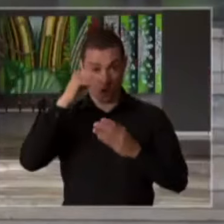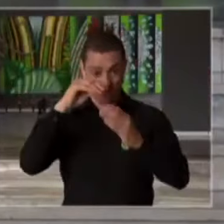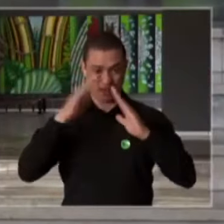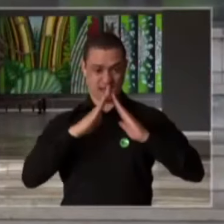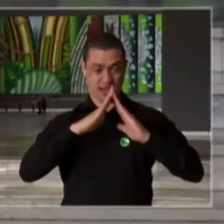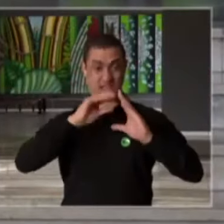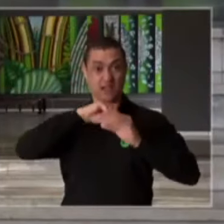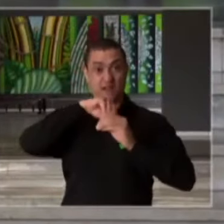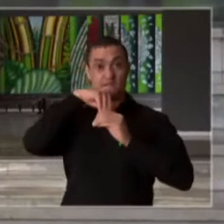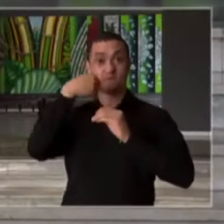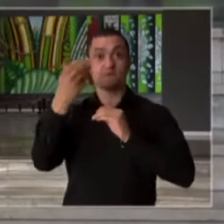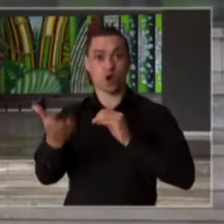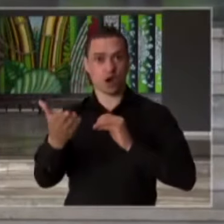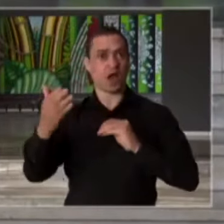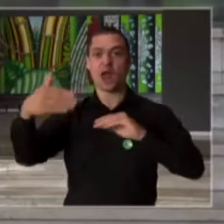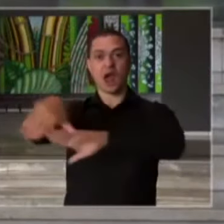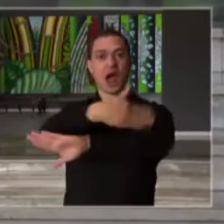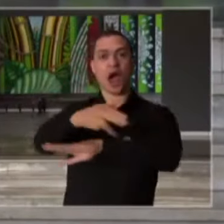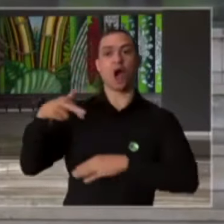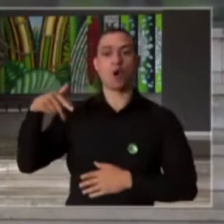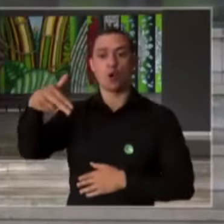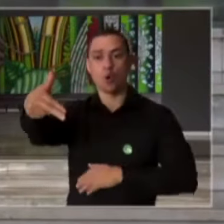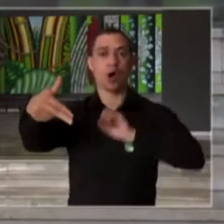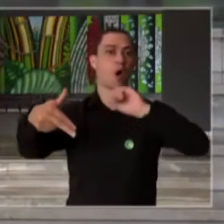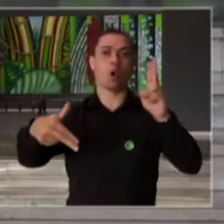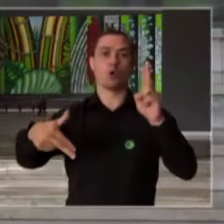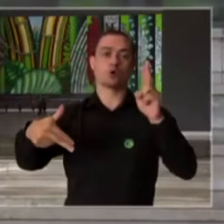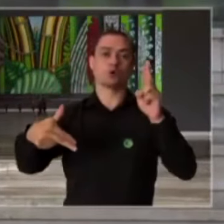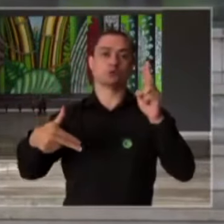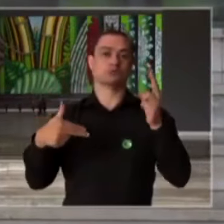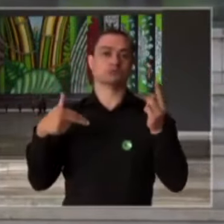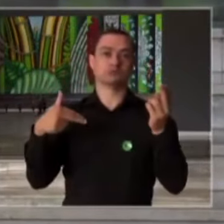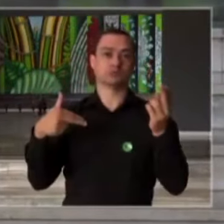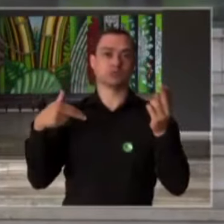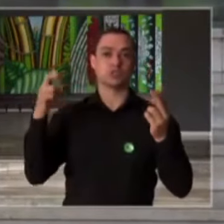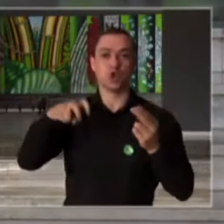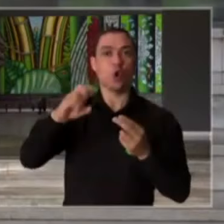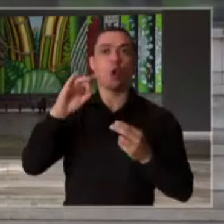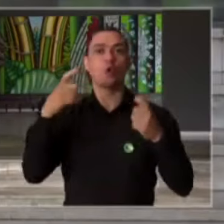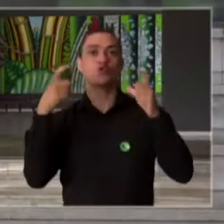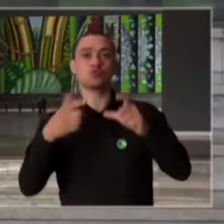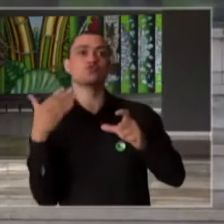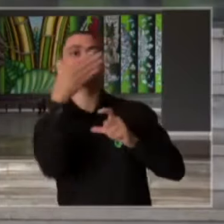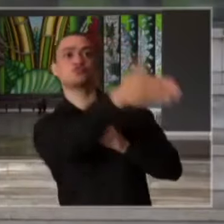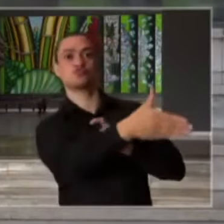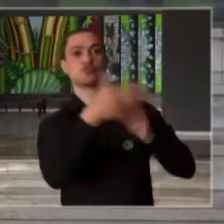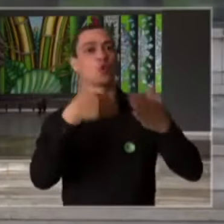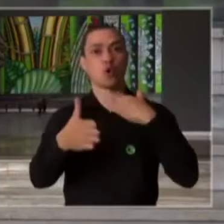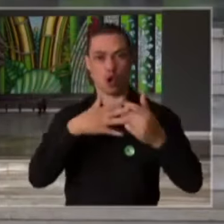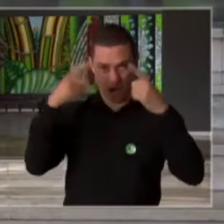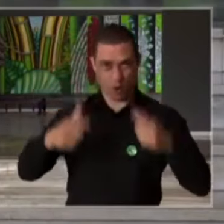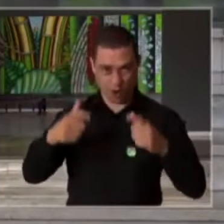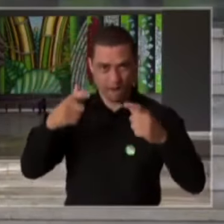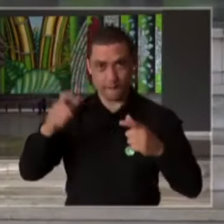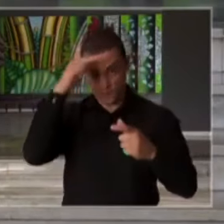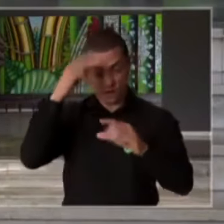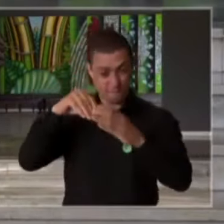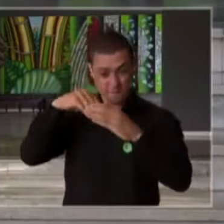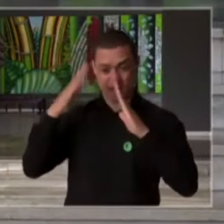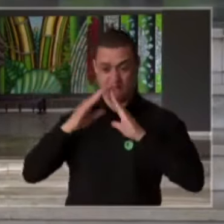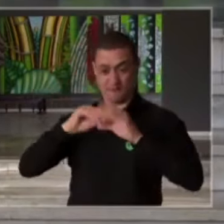caminhando ou andando ou se dirigindo a qualquer local no Estado de São Paulo,